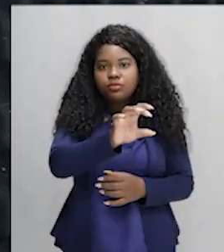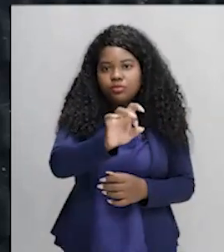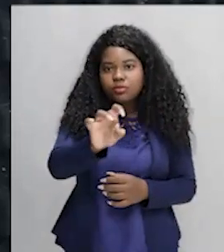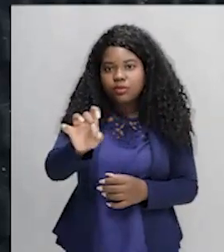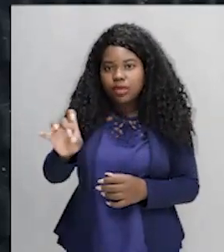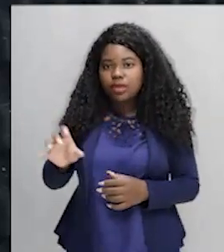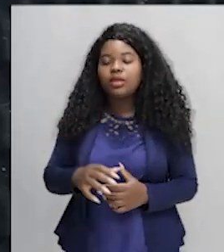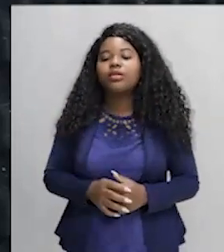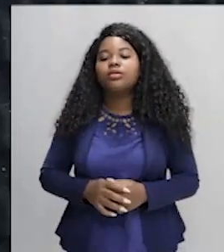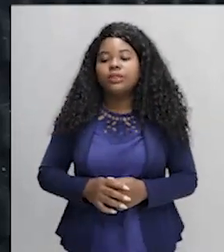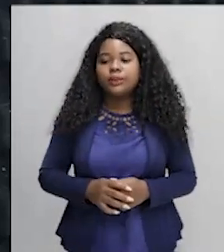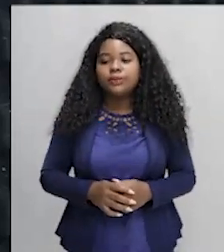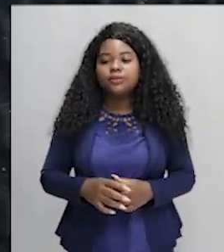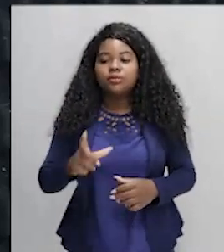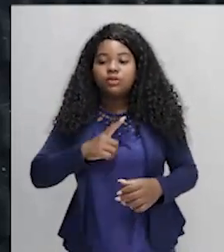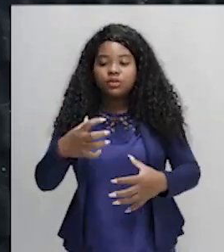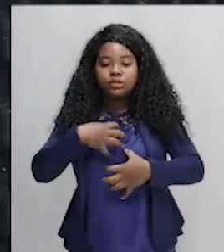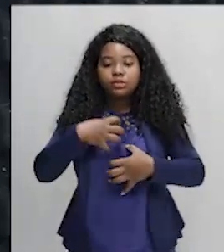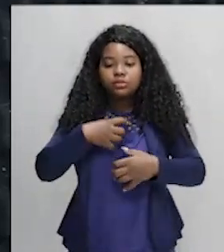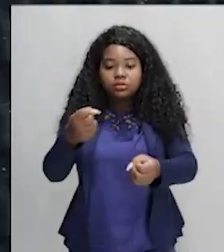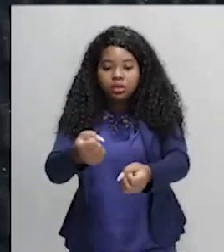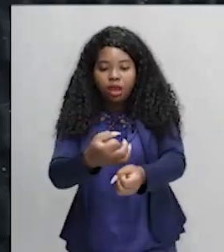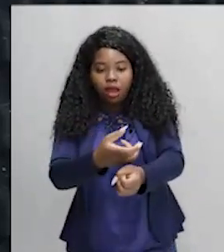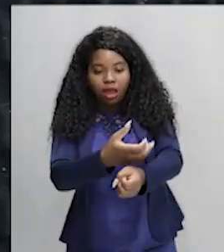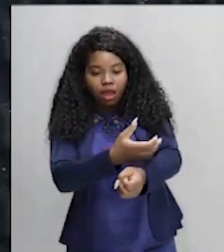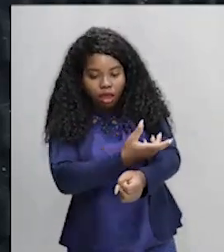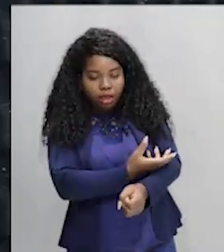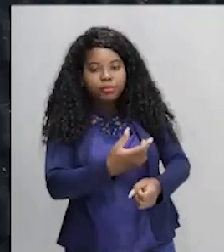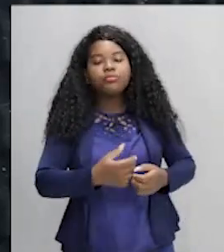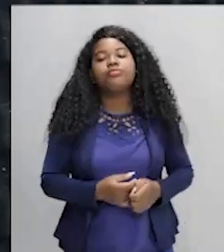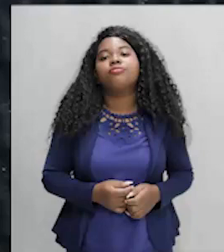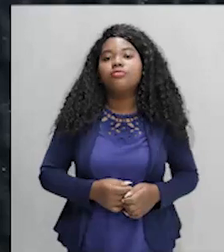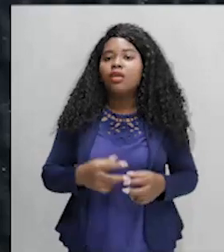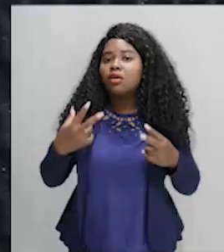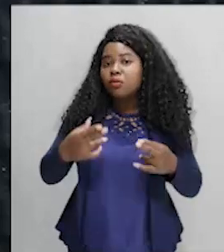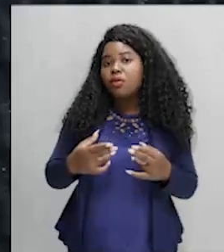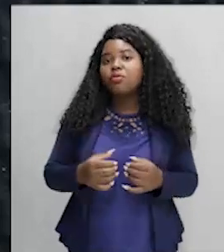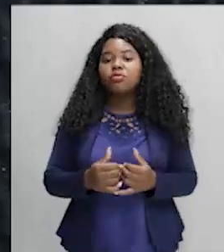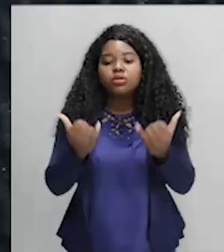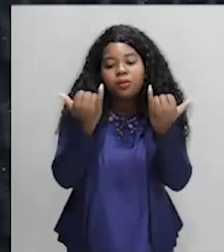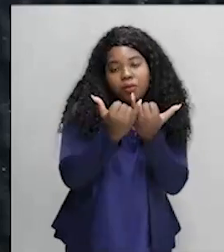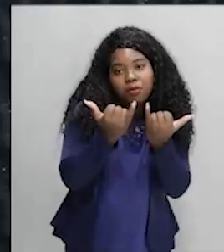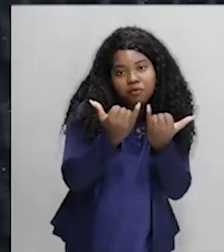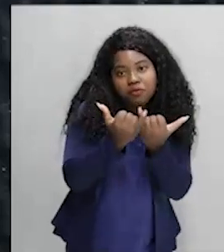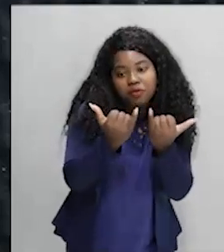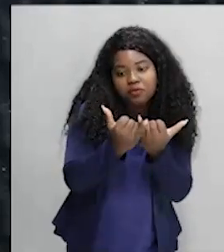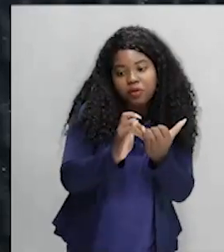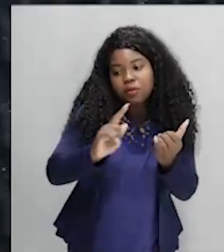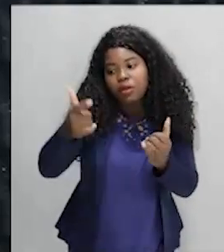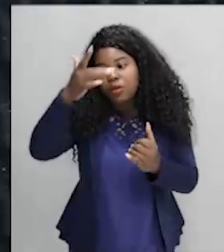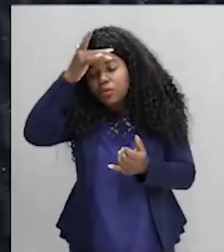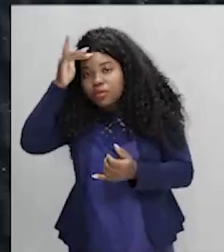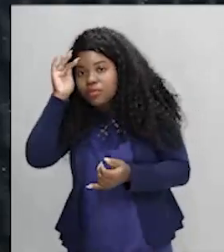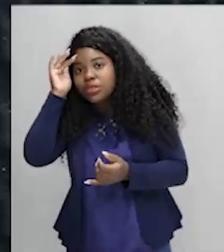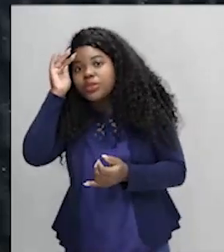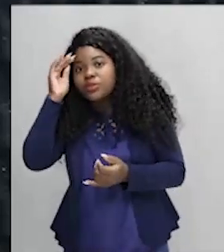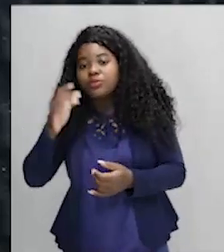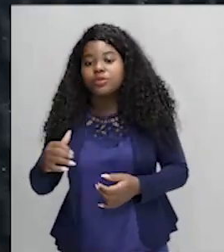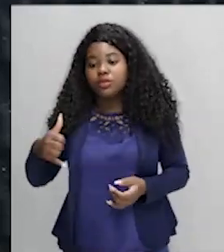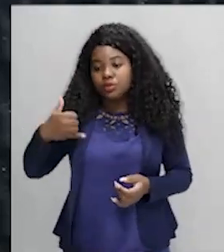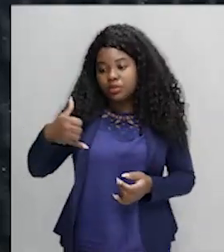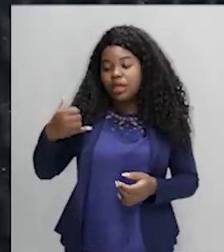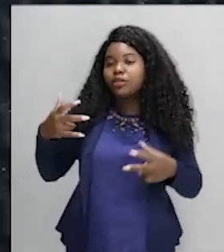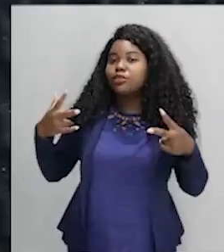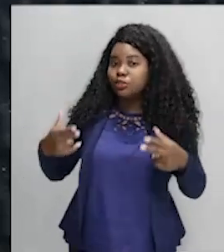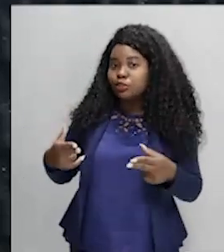aspecto social reage. Então, é a mesma coisa de eu contar uma fofoca para alguém que tenha a idade dos nossos alunos, né,